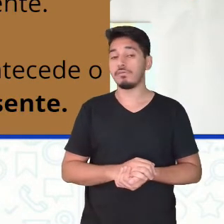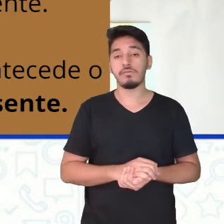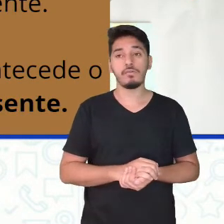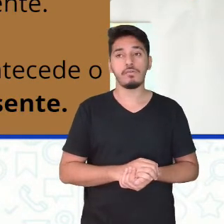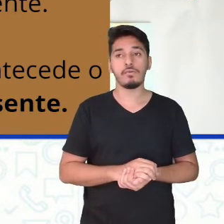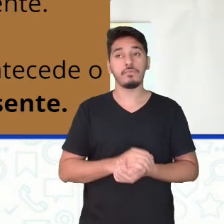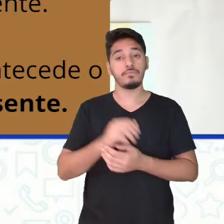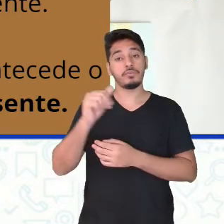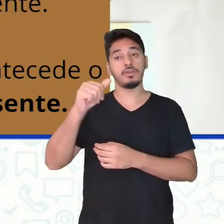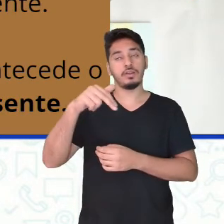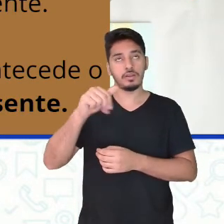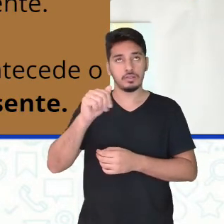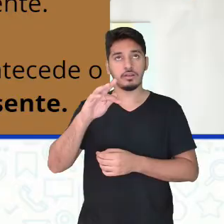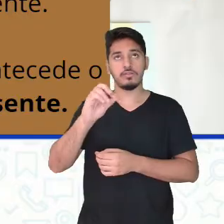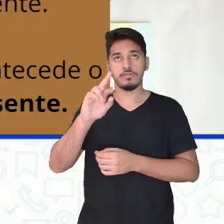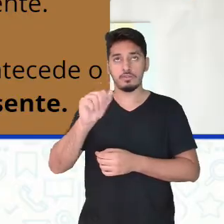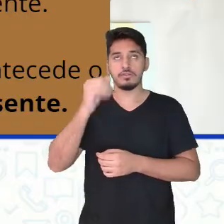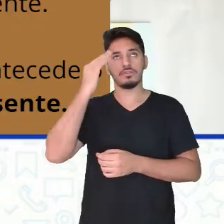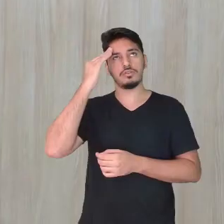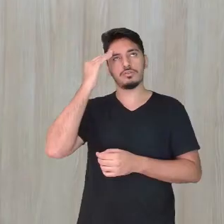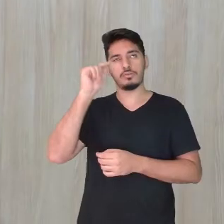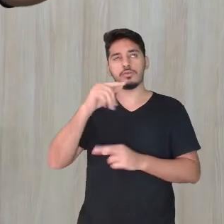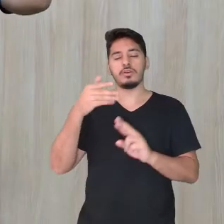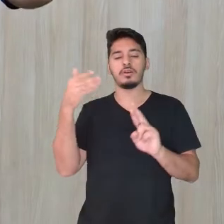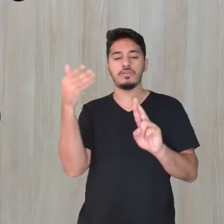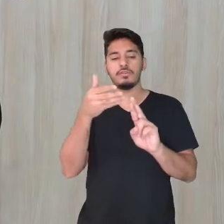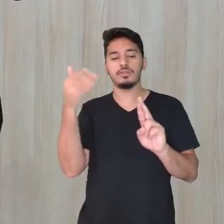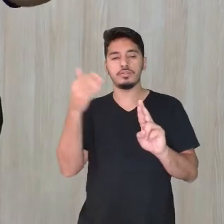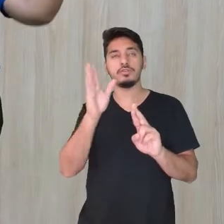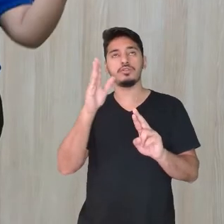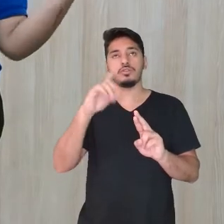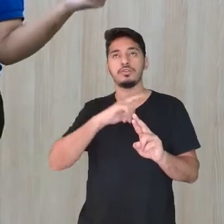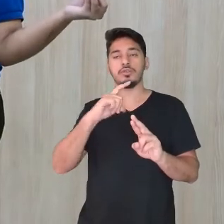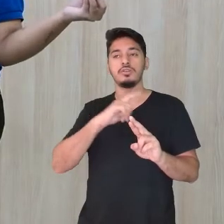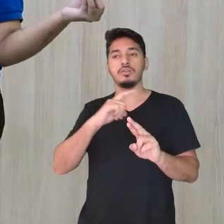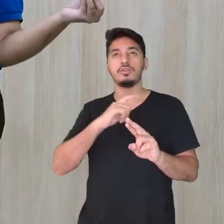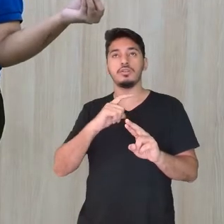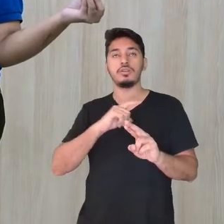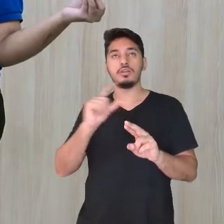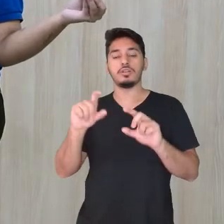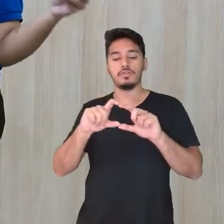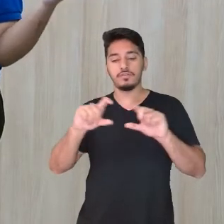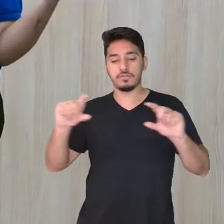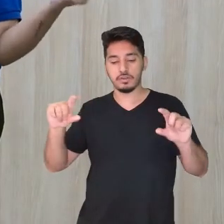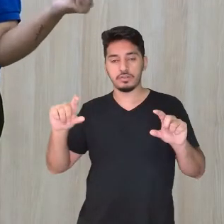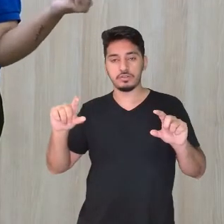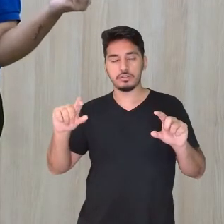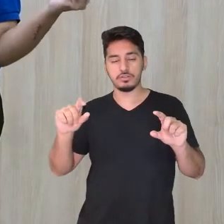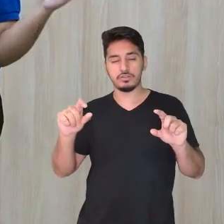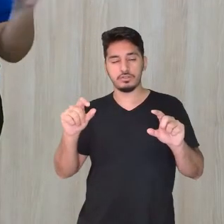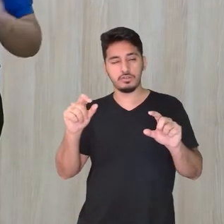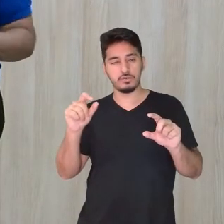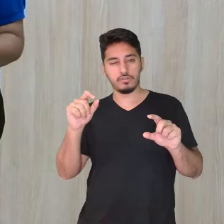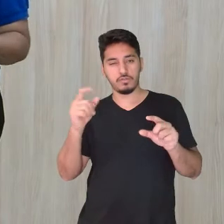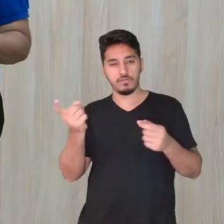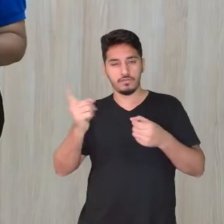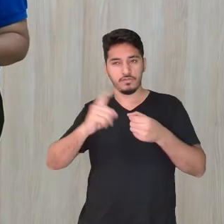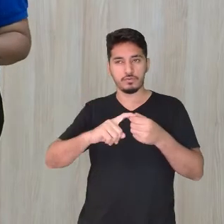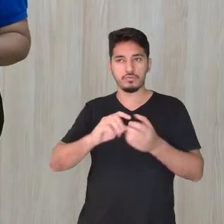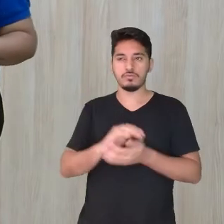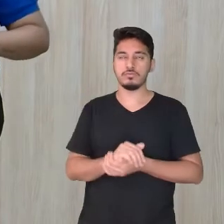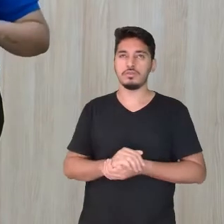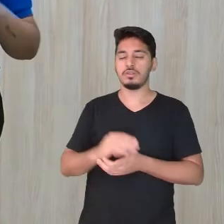a anáfora a gente já sabe que é essa referência a um termo que já estava na oração. E eu recupero essa ideia. E